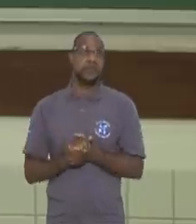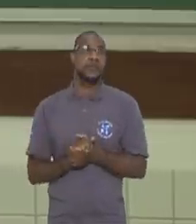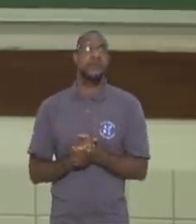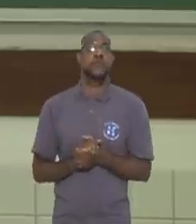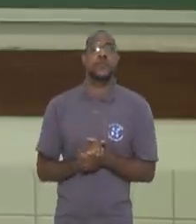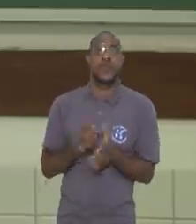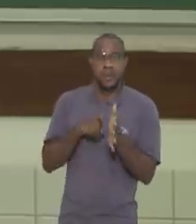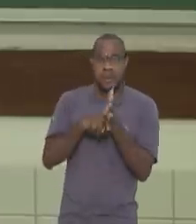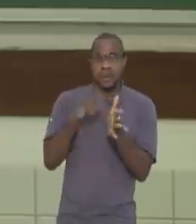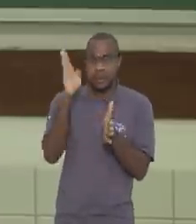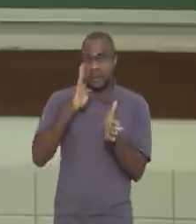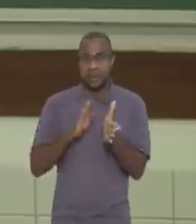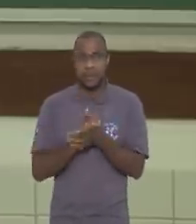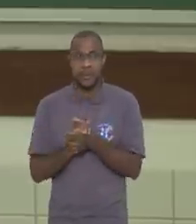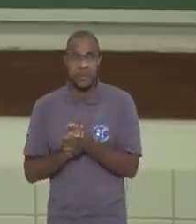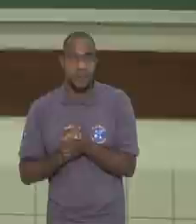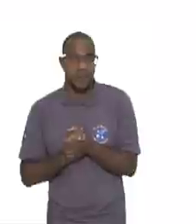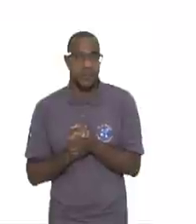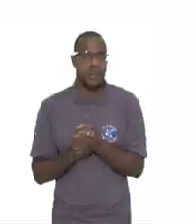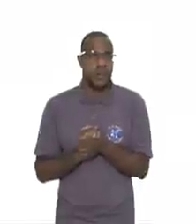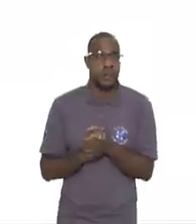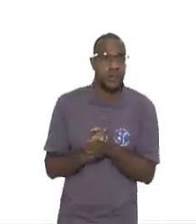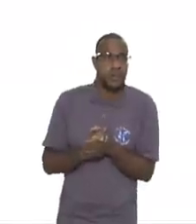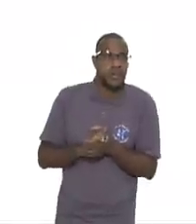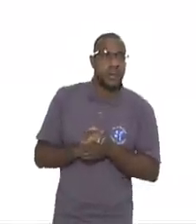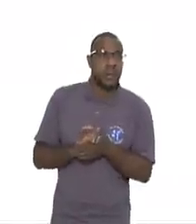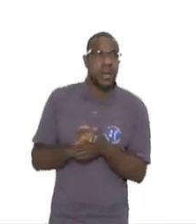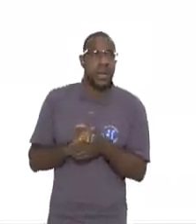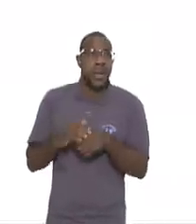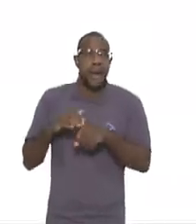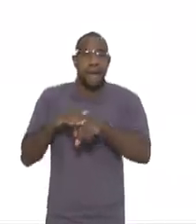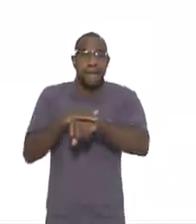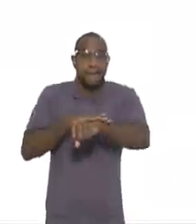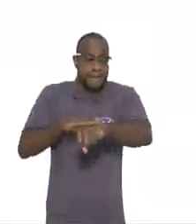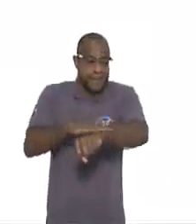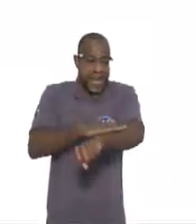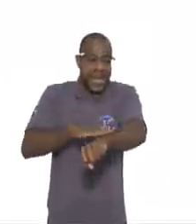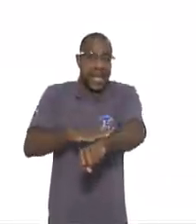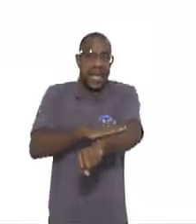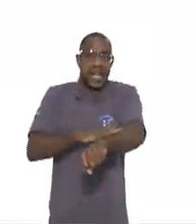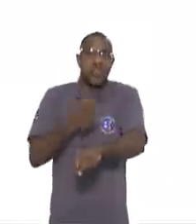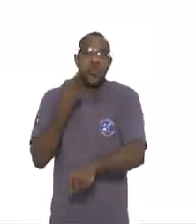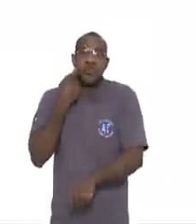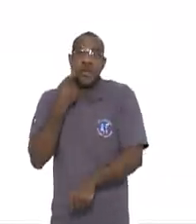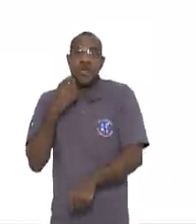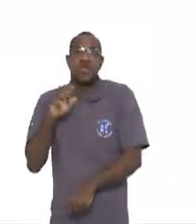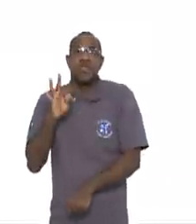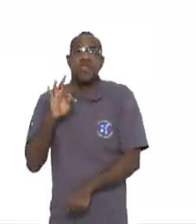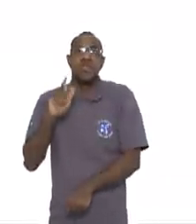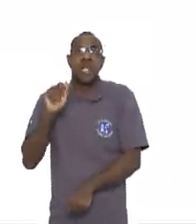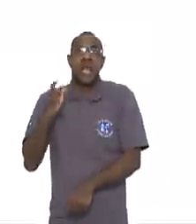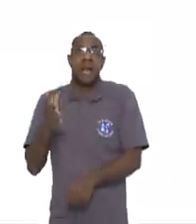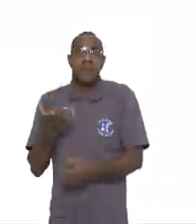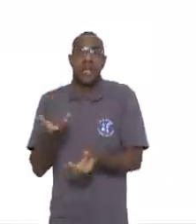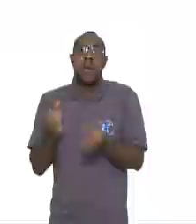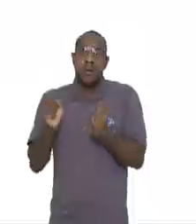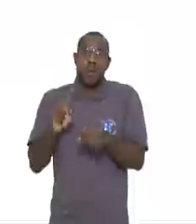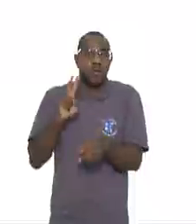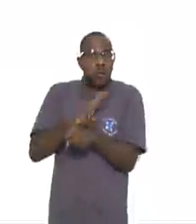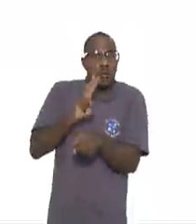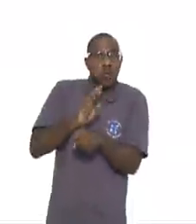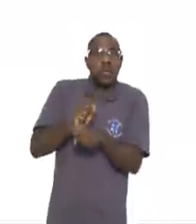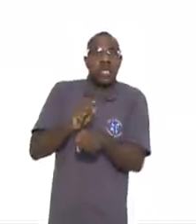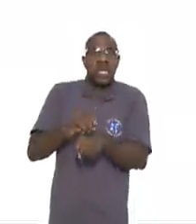brasileira novamente. Pele de tilápia, a nova promessa no tratamento de queimaduras. Desenvolvido no Ceará, a